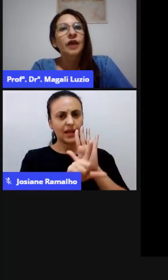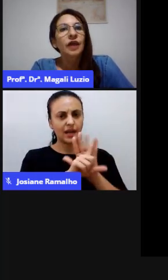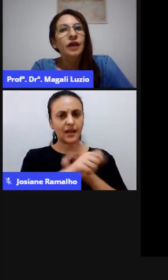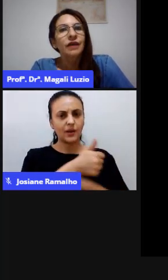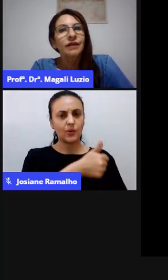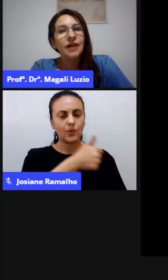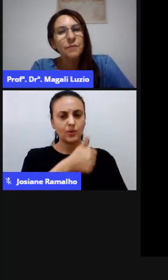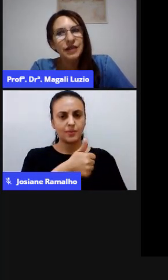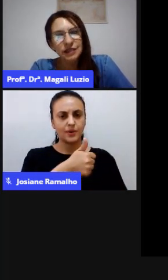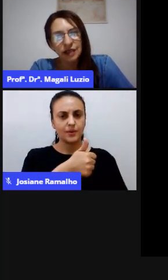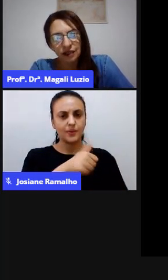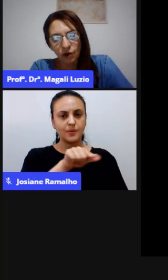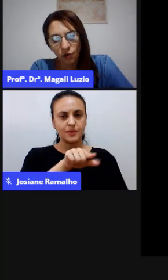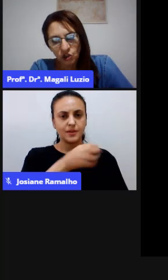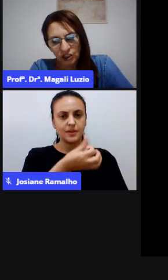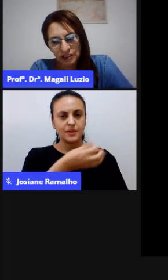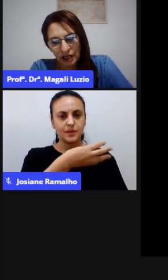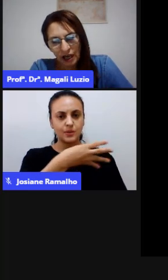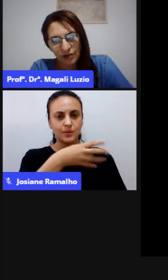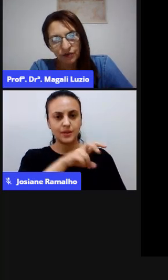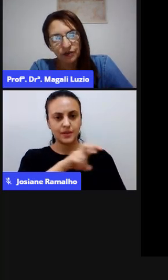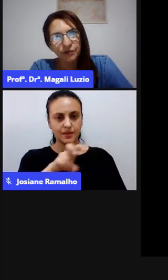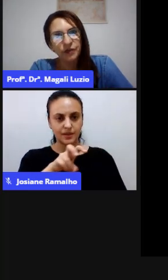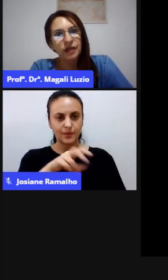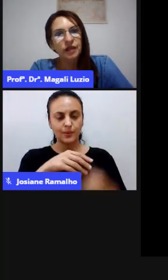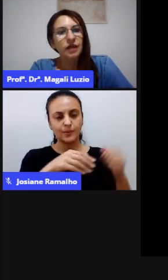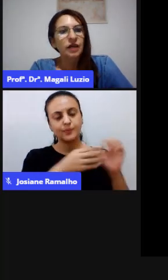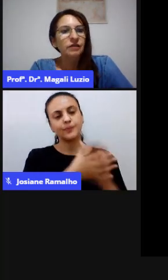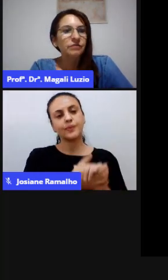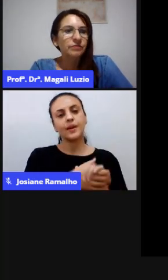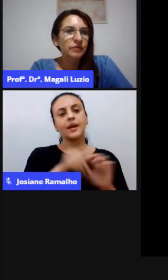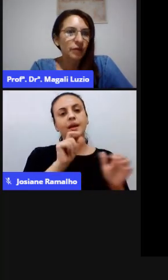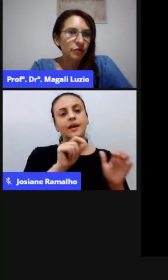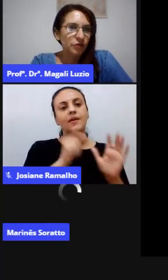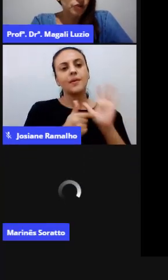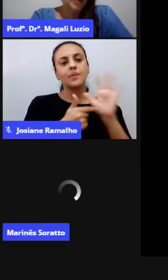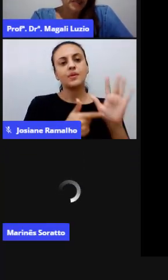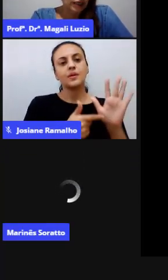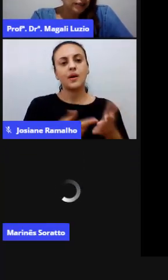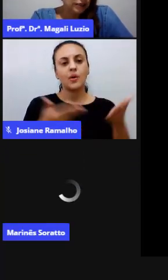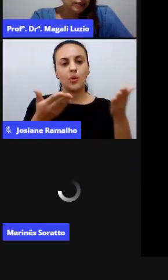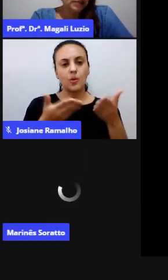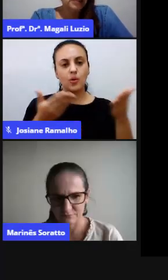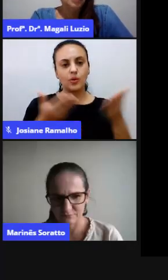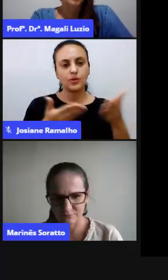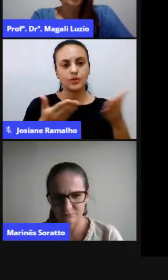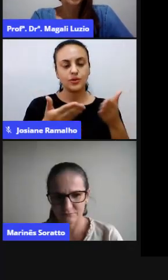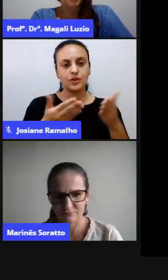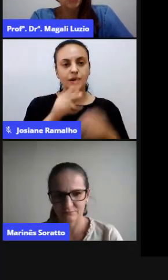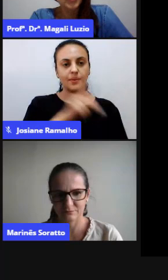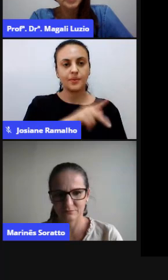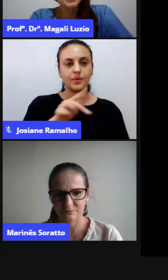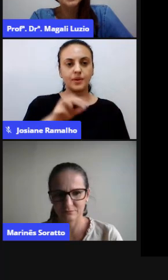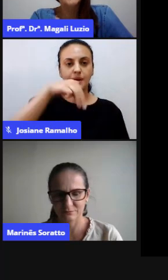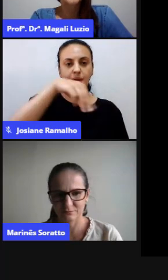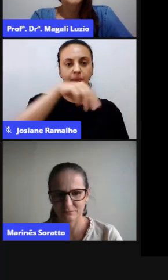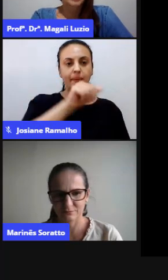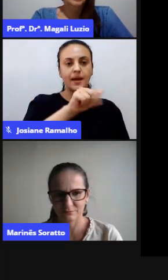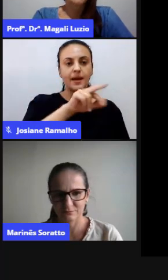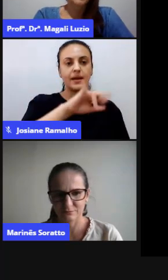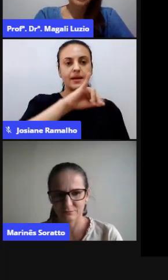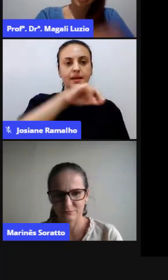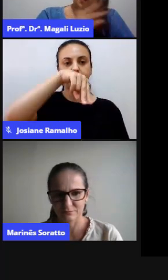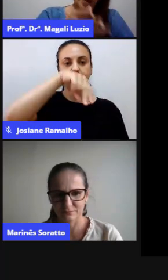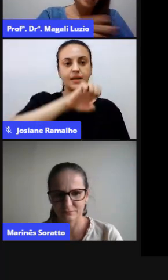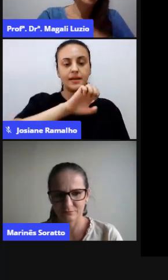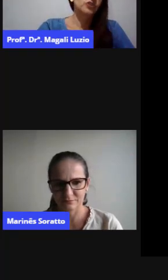desdobramento. Quem apresenta hoje nessa live é a professora Marilene. Nós duas,